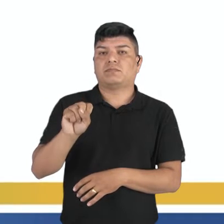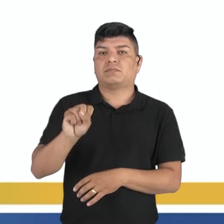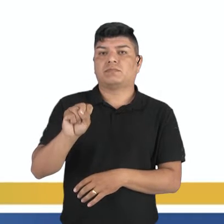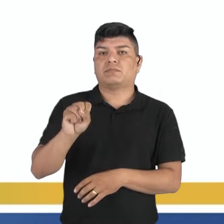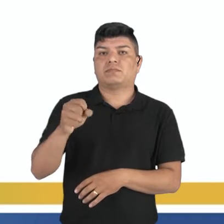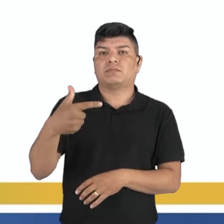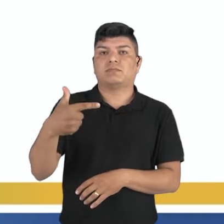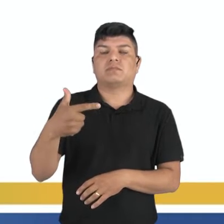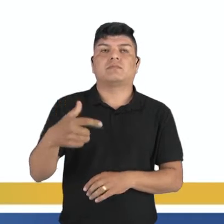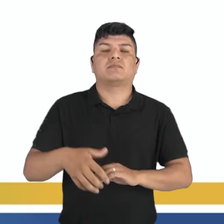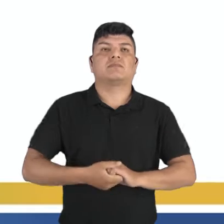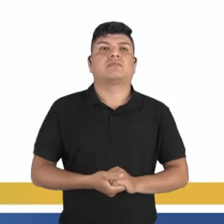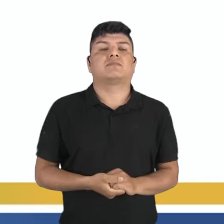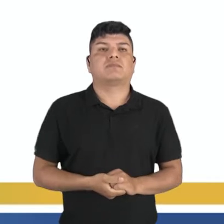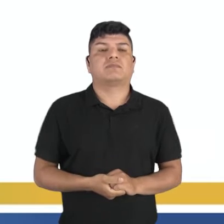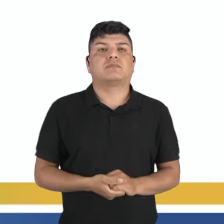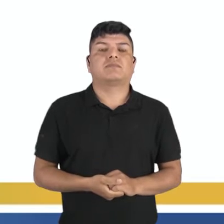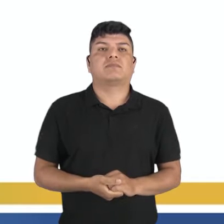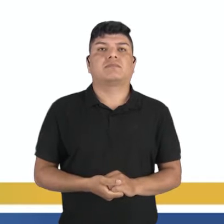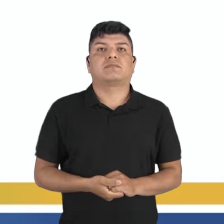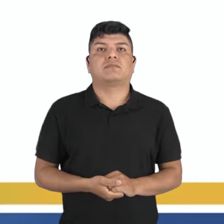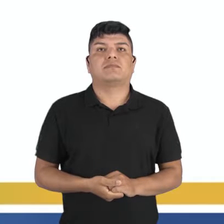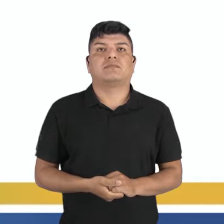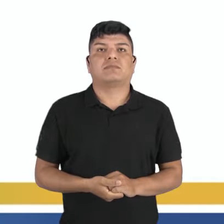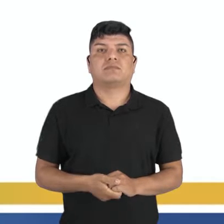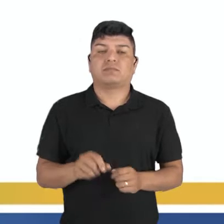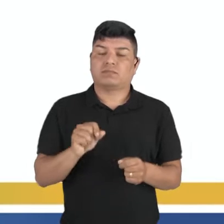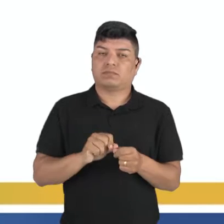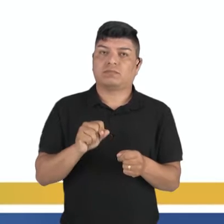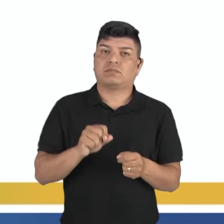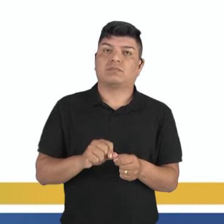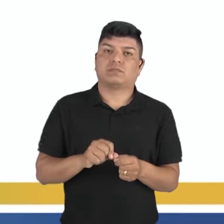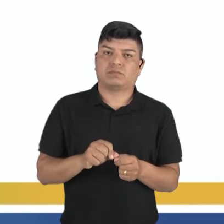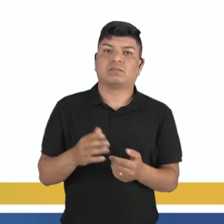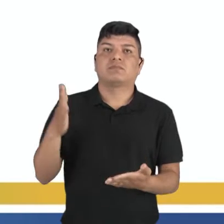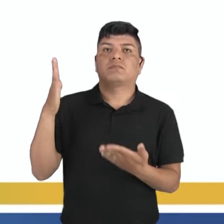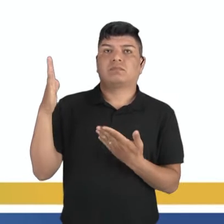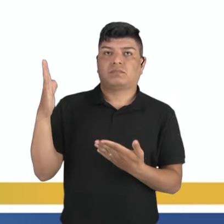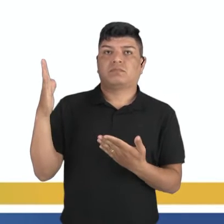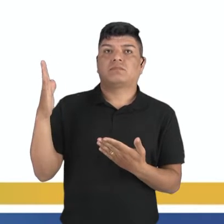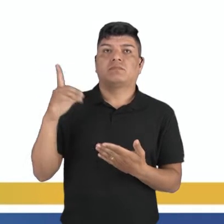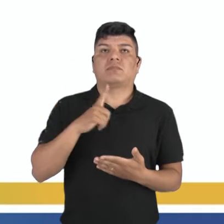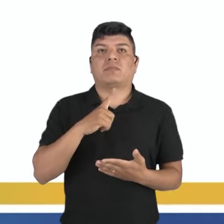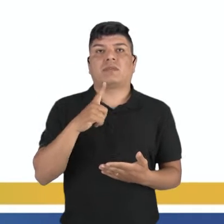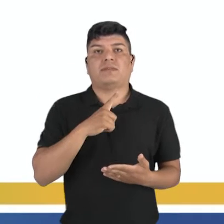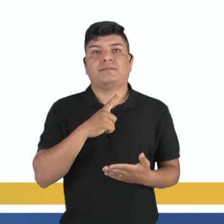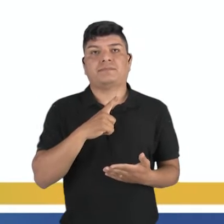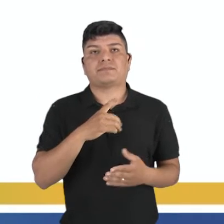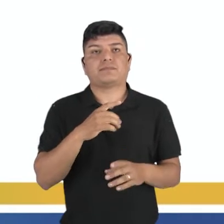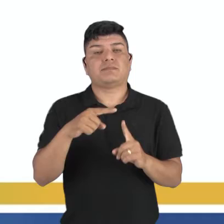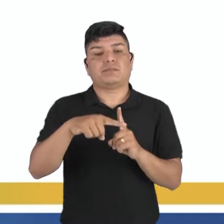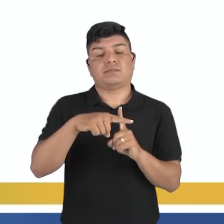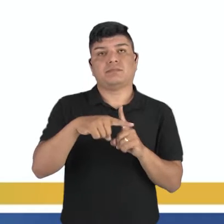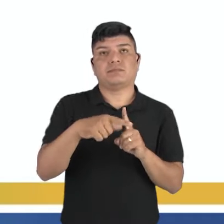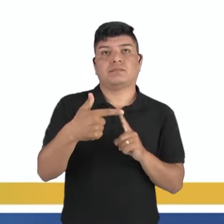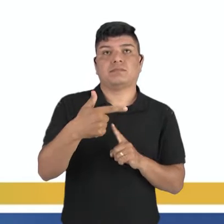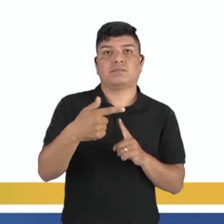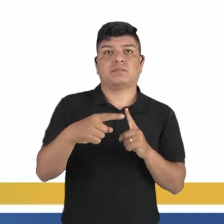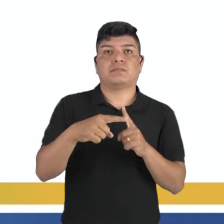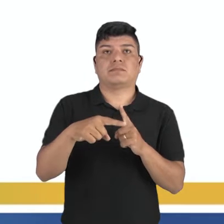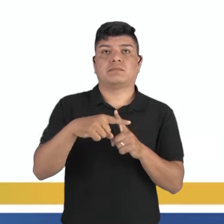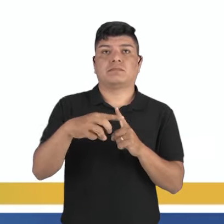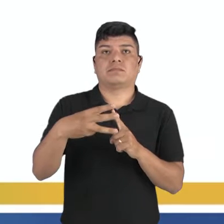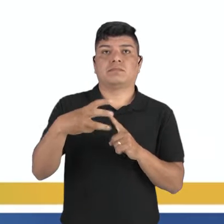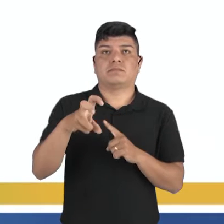3, 5, 8 e 2? Então, fazendo essa média, nós temos aí o somatório entre